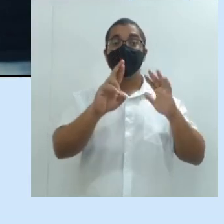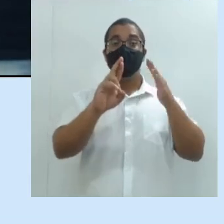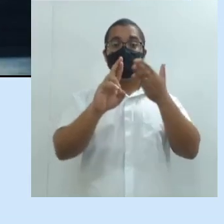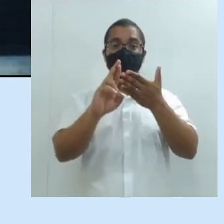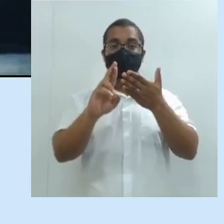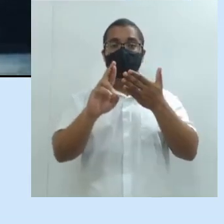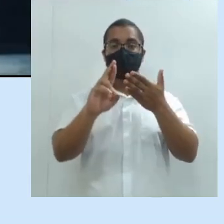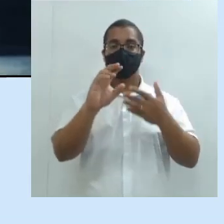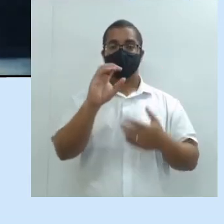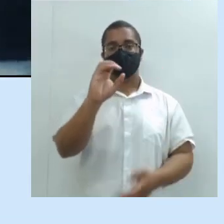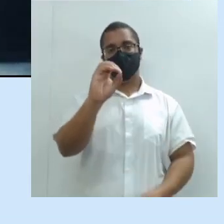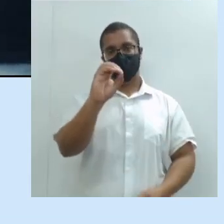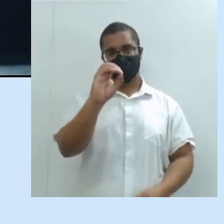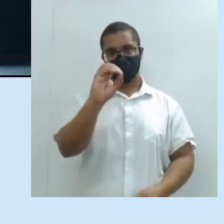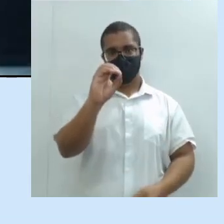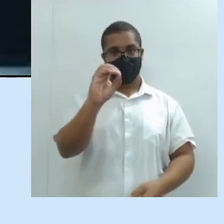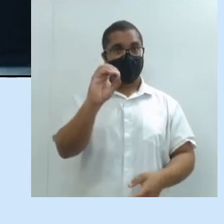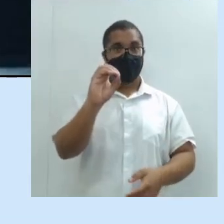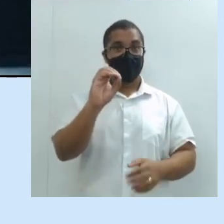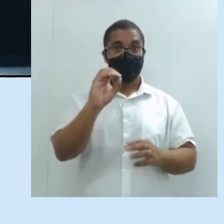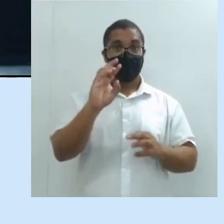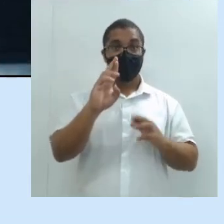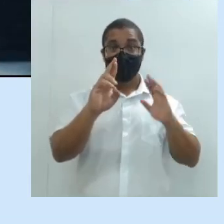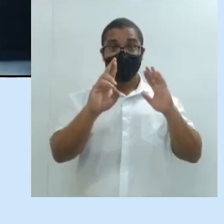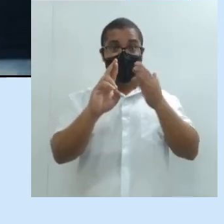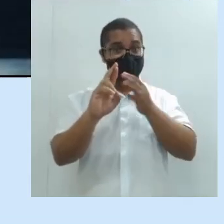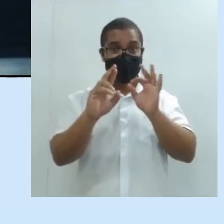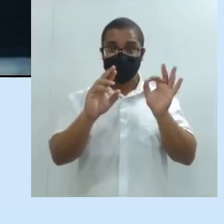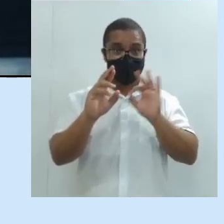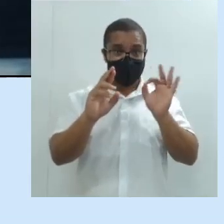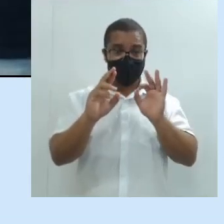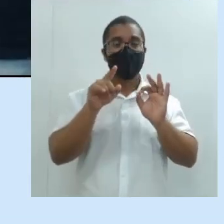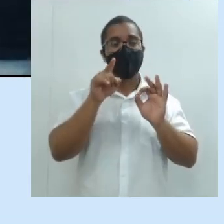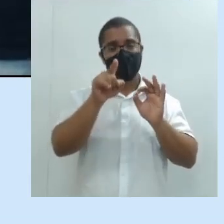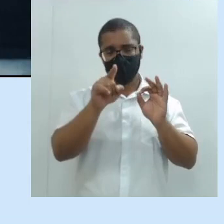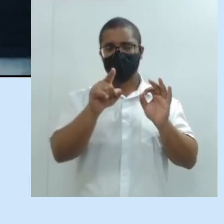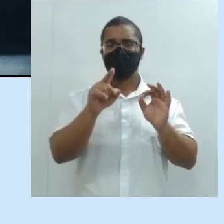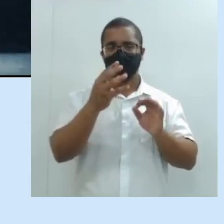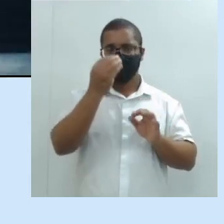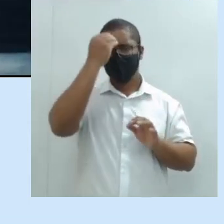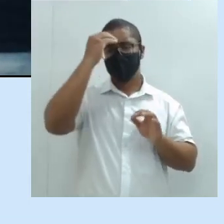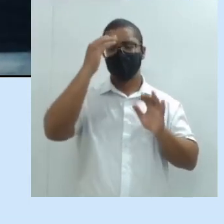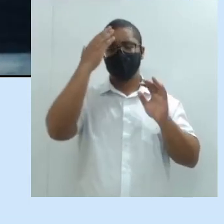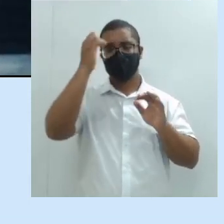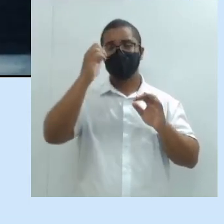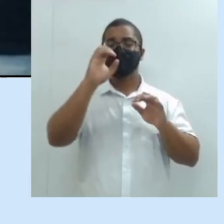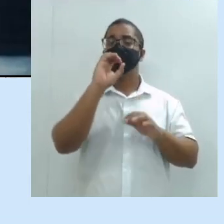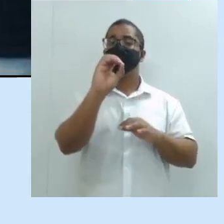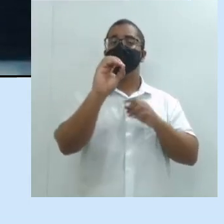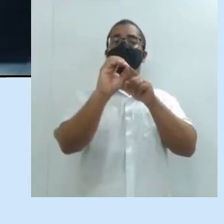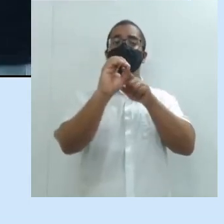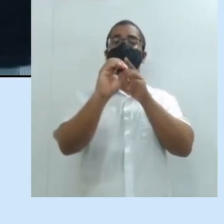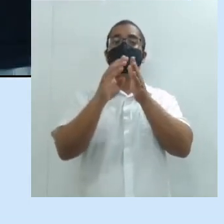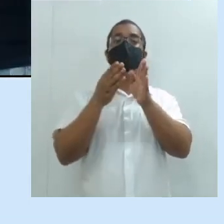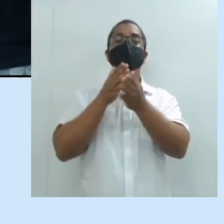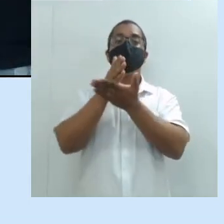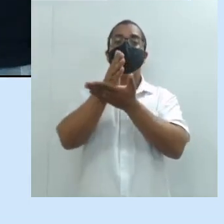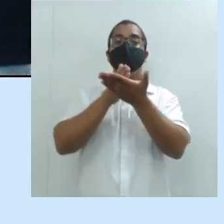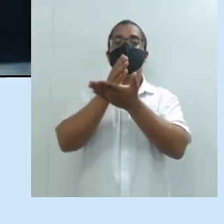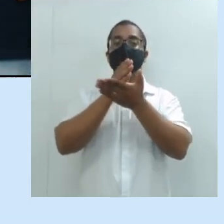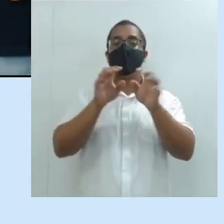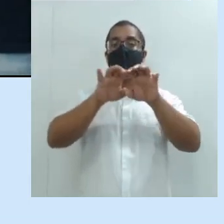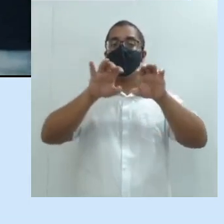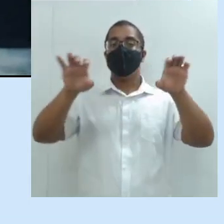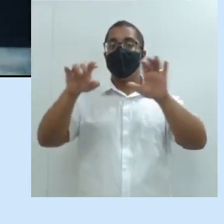o zero. Se ele não der a referência na questão, você leva o zero como referência, porque ele é o divisor entre os números positivos